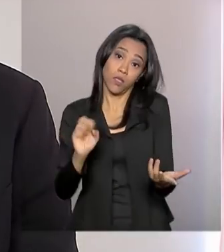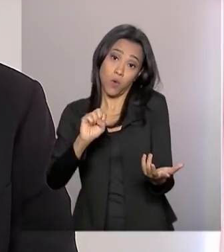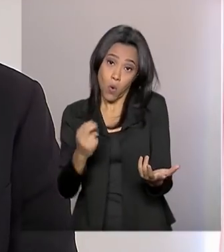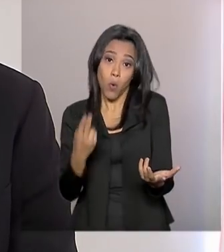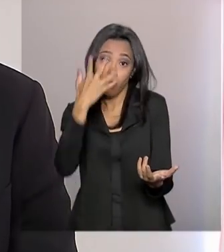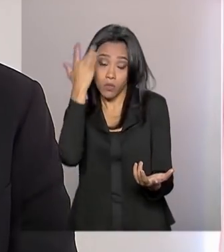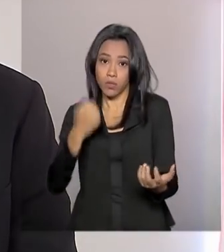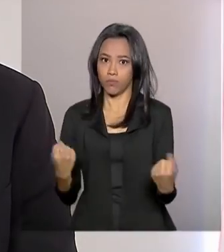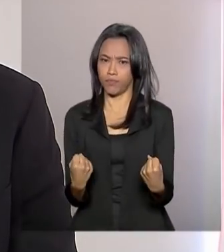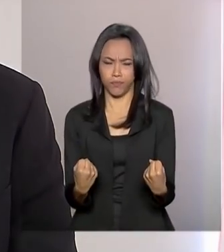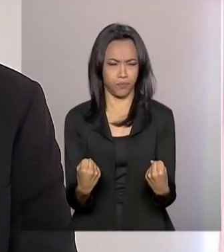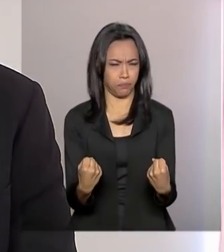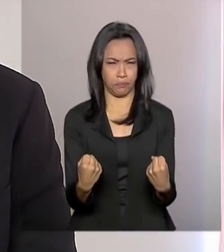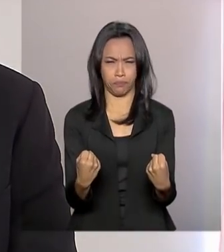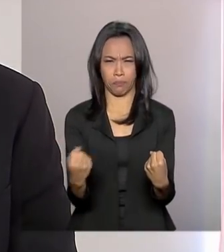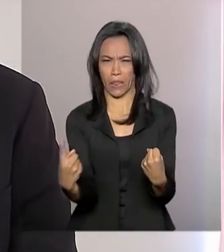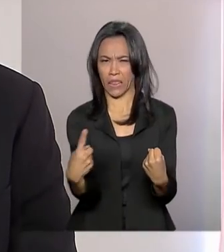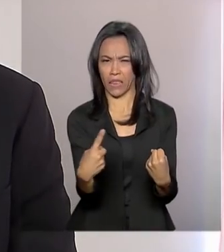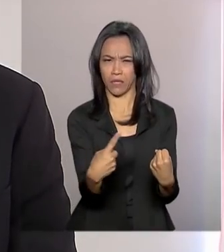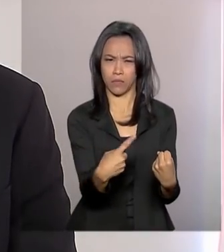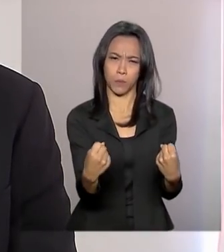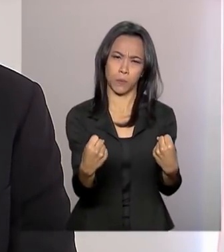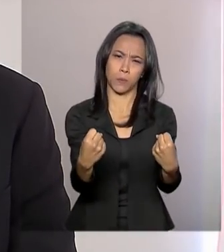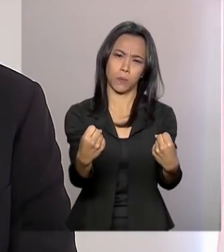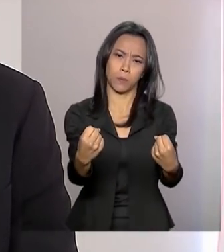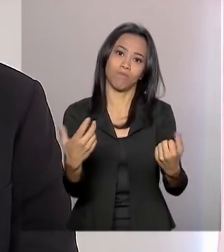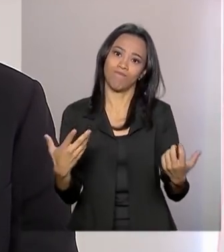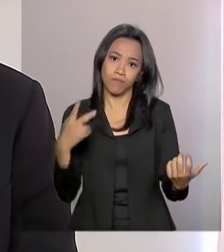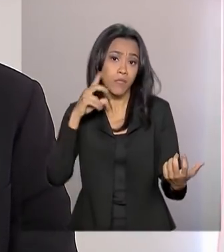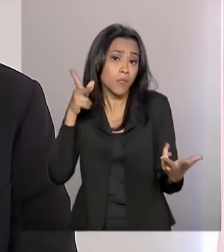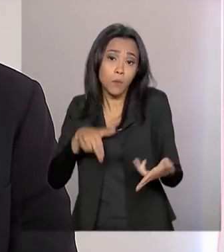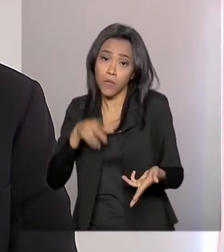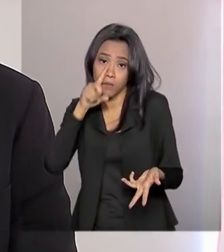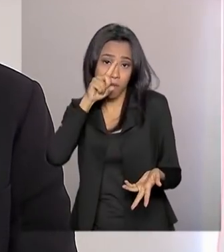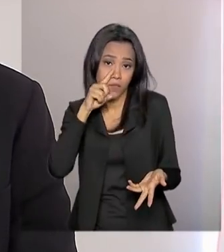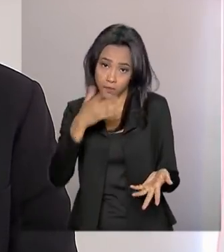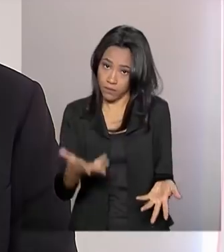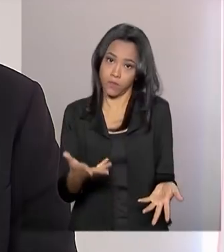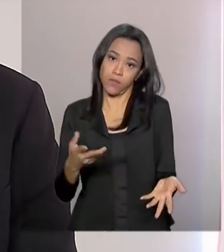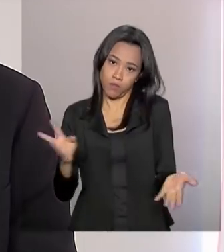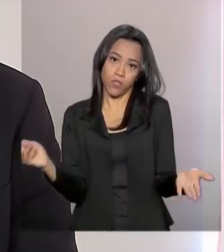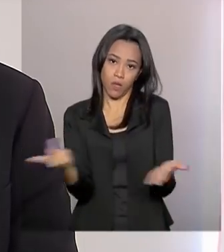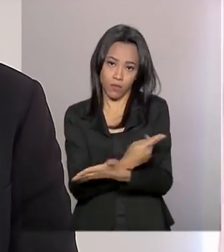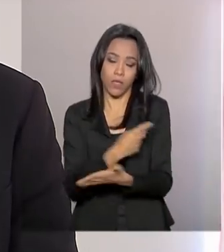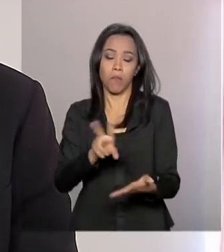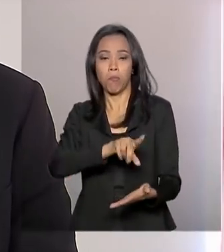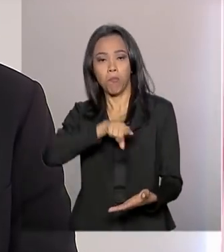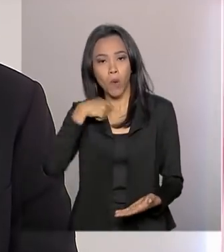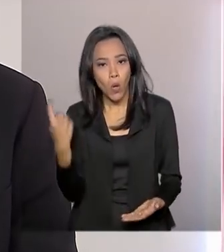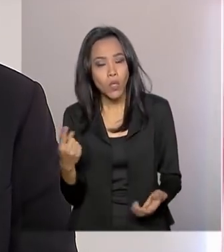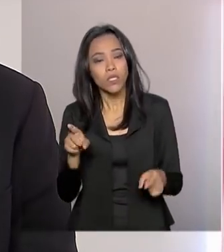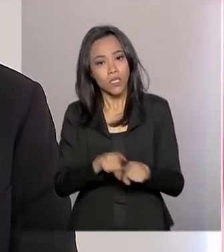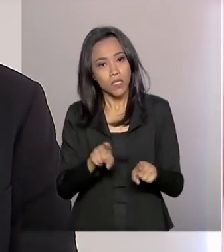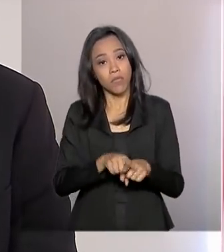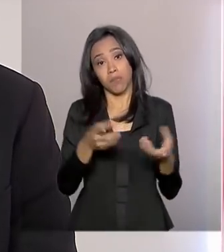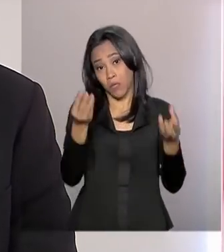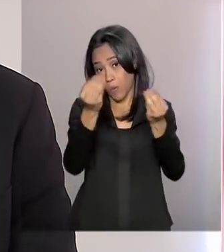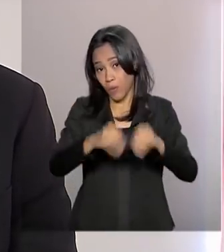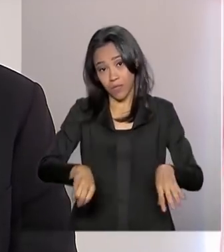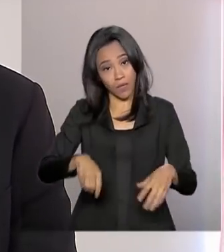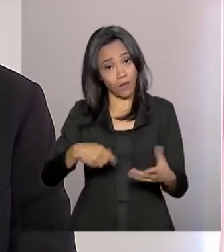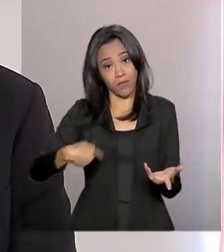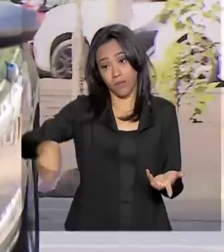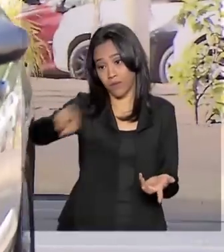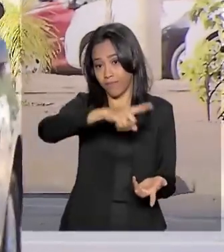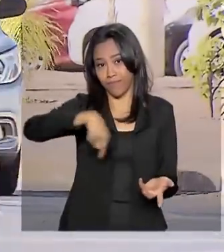atingem velocidades exageradas durante a condução do veículo. É um fator que causa mortes e traz sequelas irreparáveis para toda